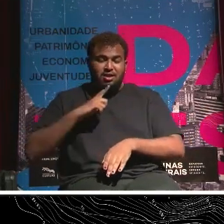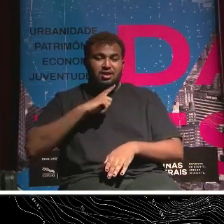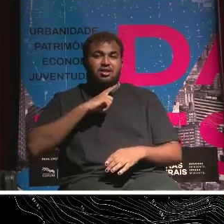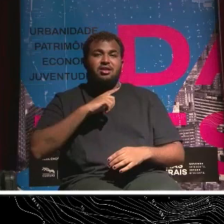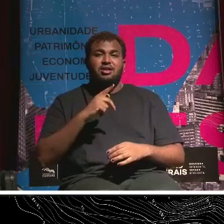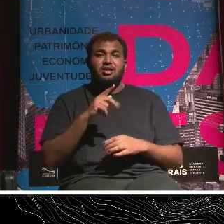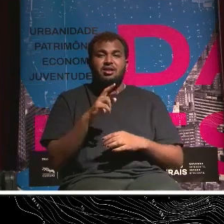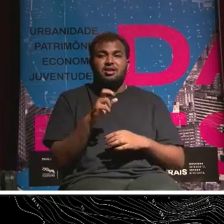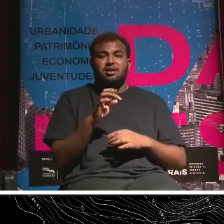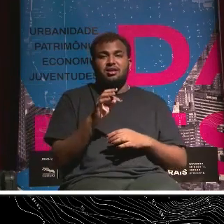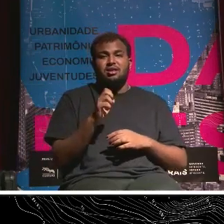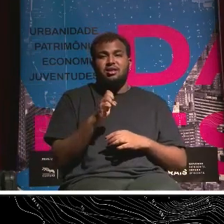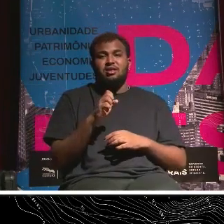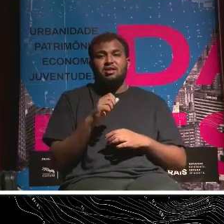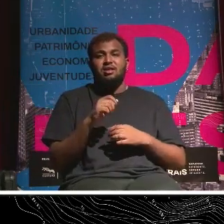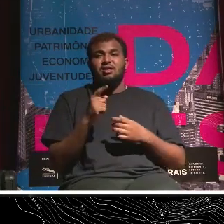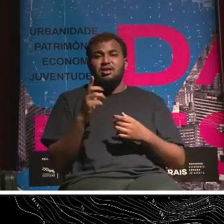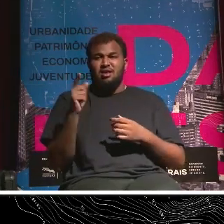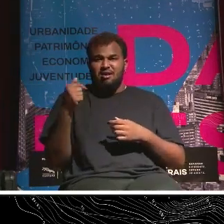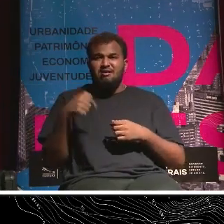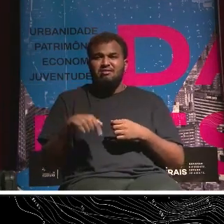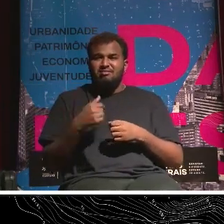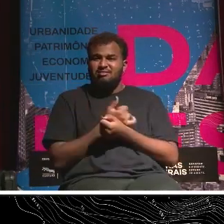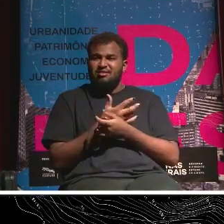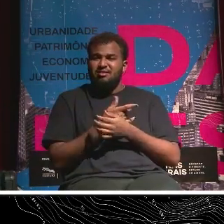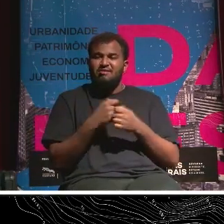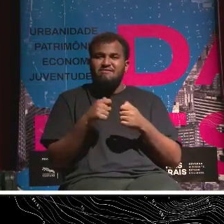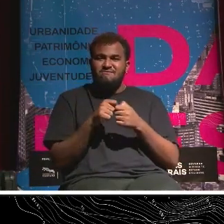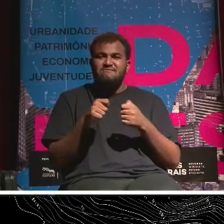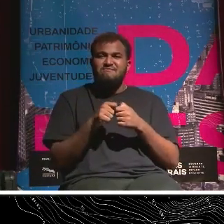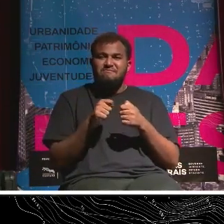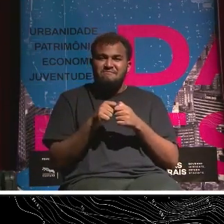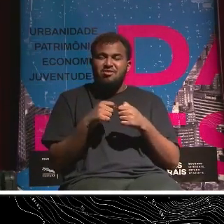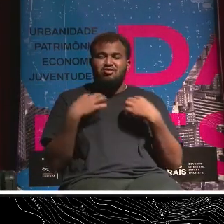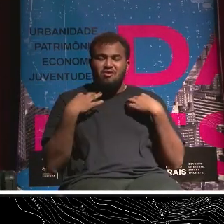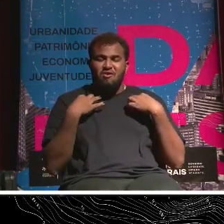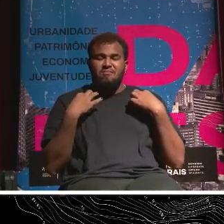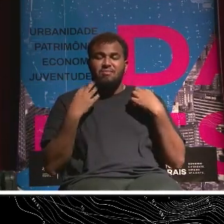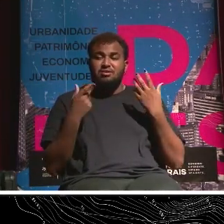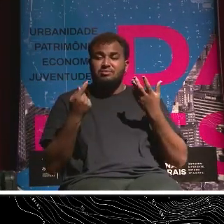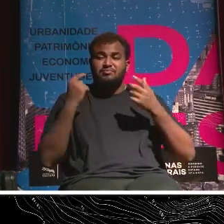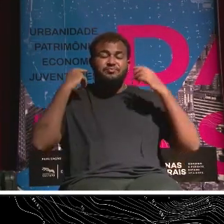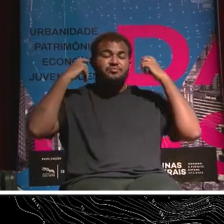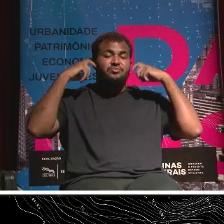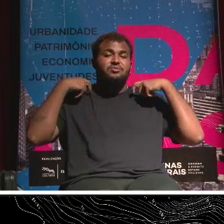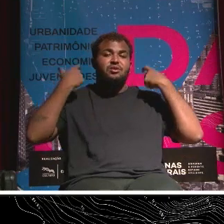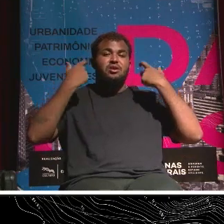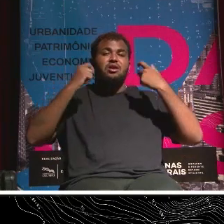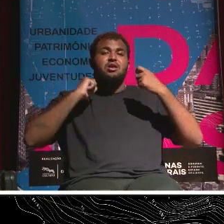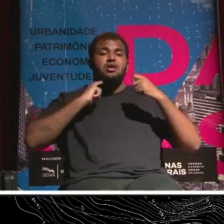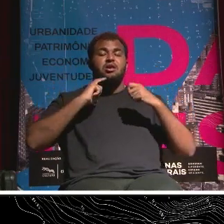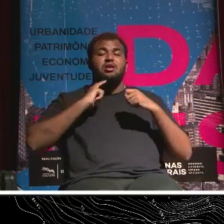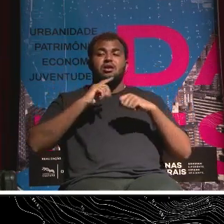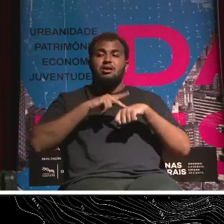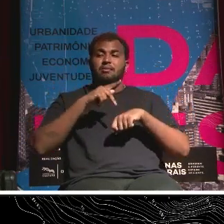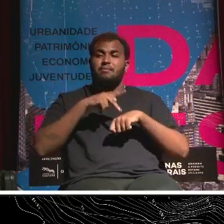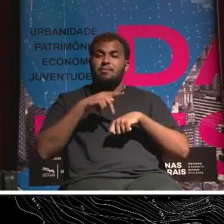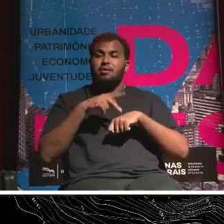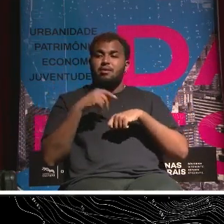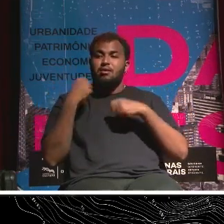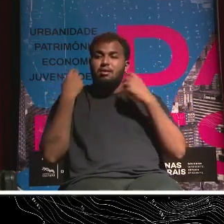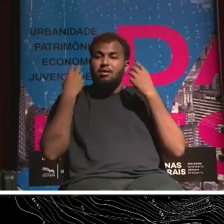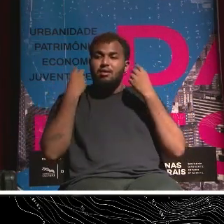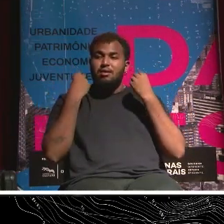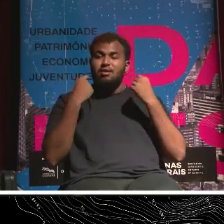chamada Preta Pitanga, que é uma mina preta aqui da cidade que faz roupa. Eu uso brincos com algumas pedras, tenho um anel